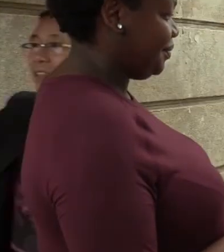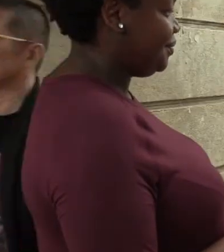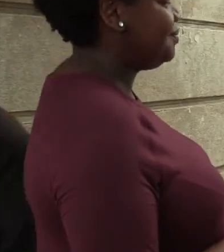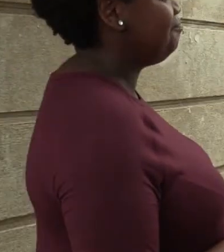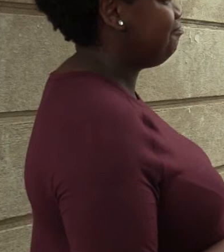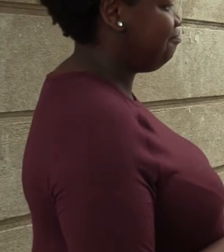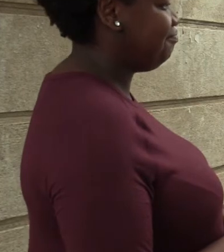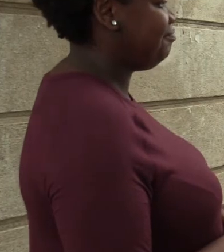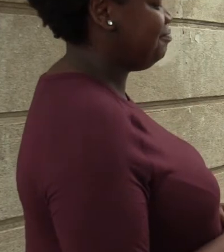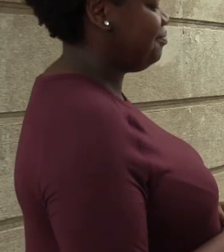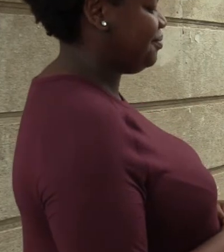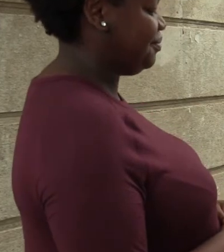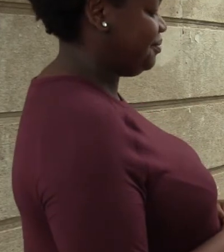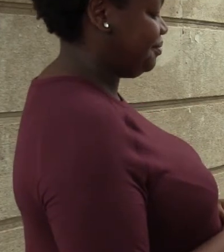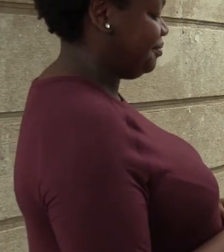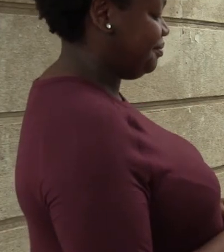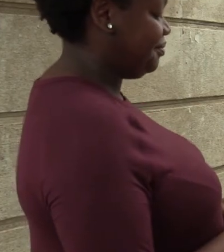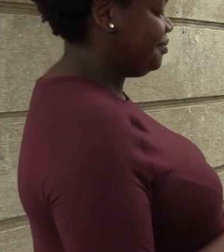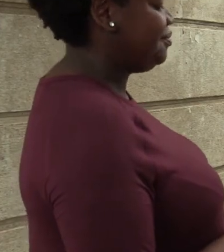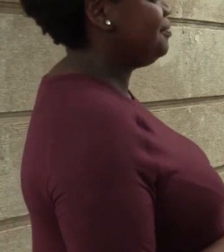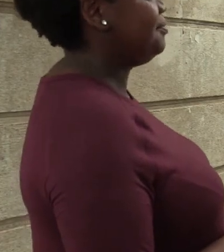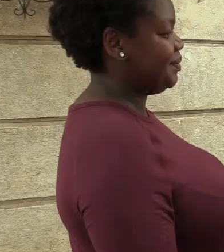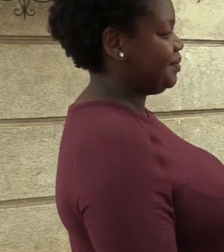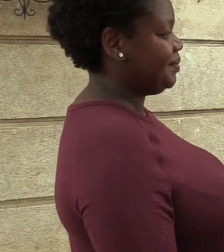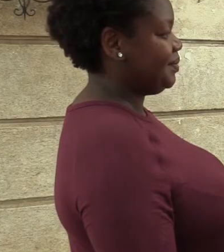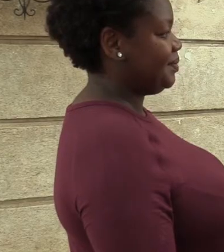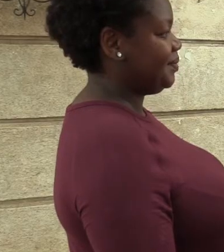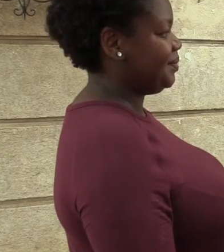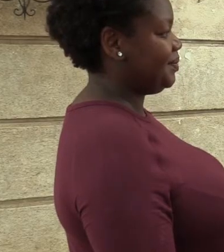hiv-cida hiv